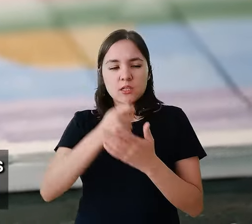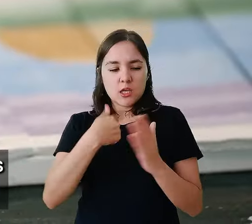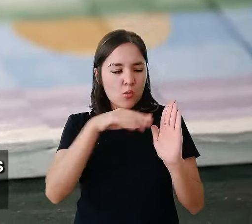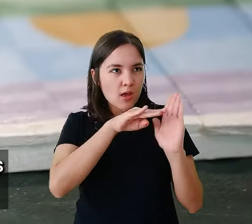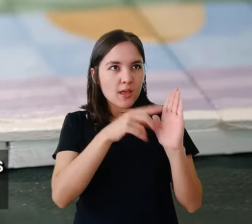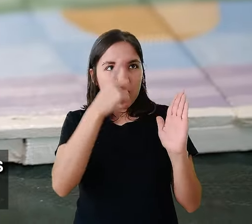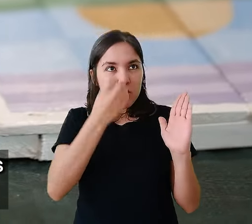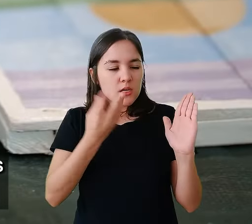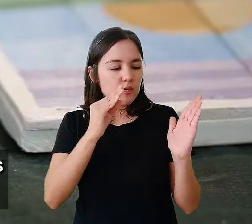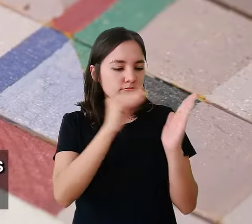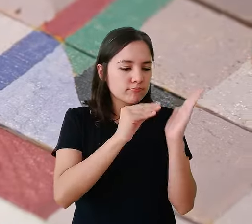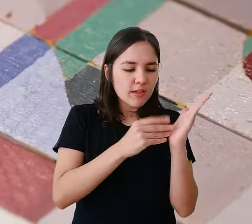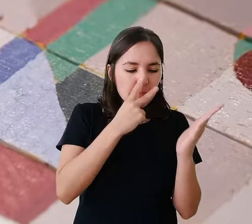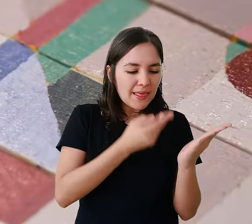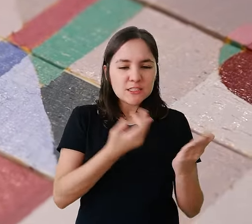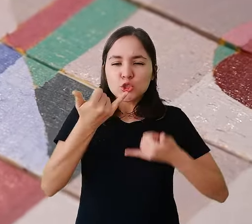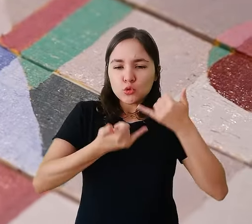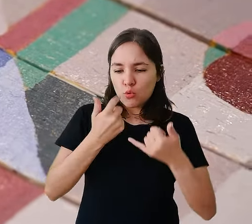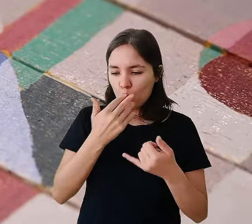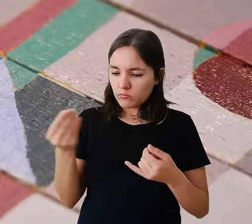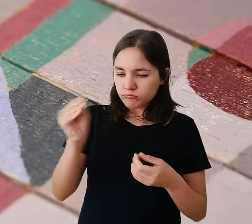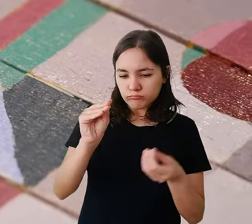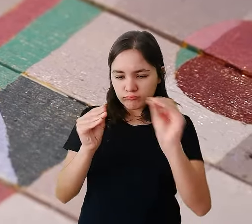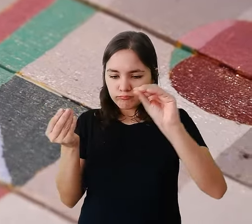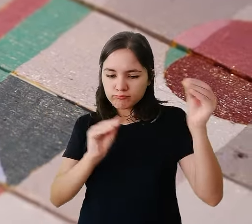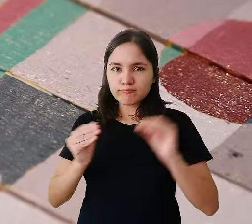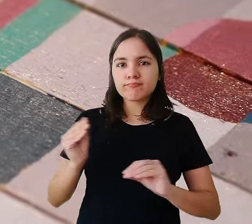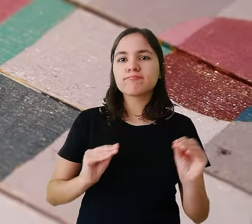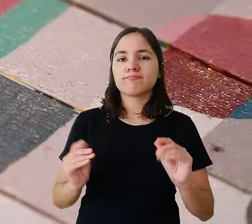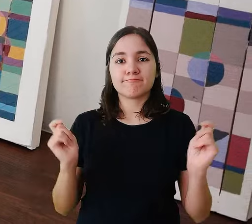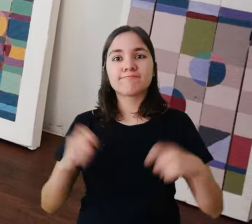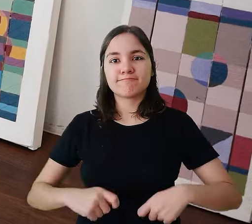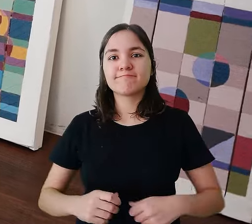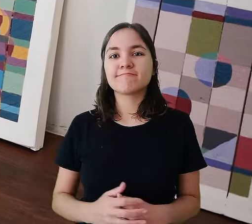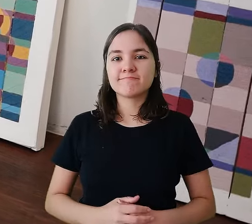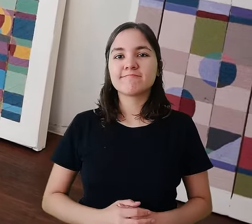regras internas e seguindo combinados, tornando um jogo divertido de criação de composição.